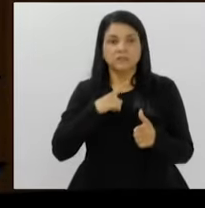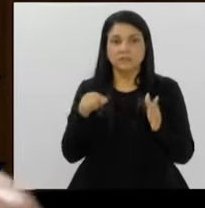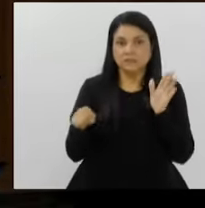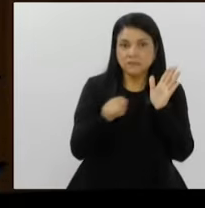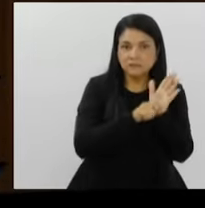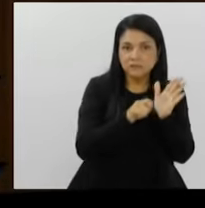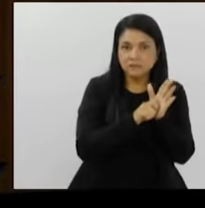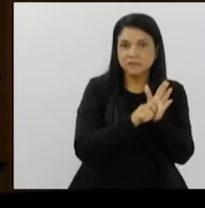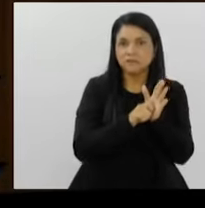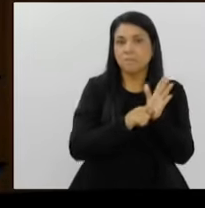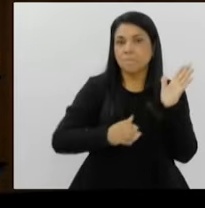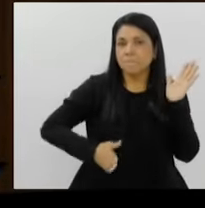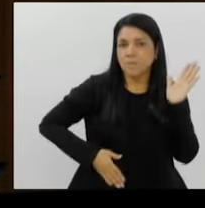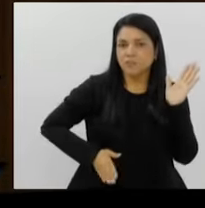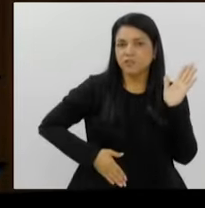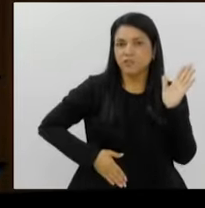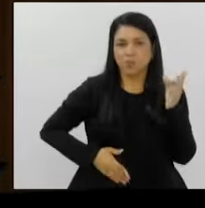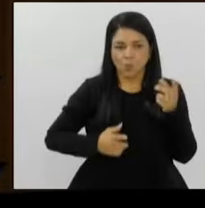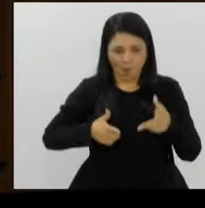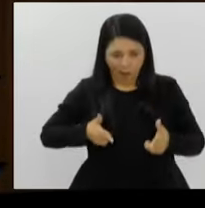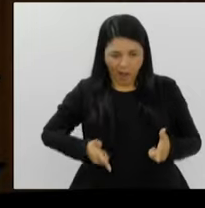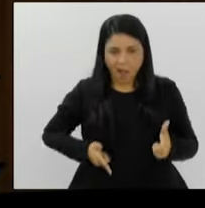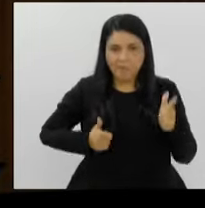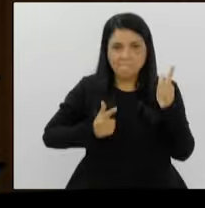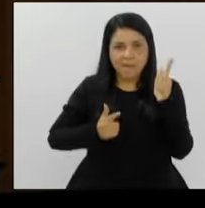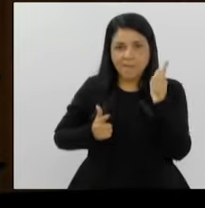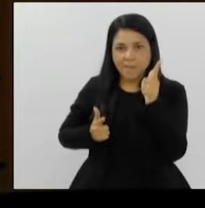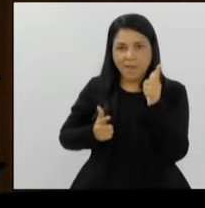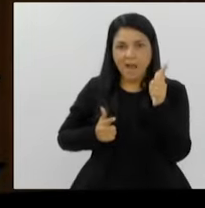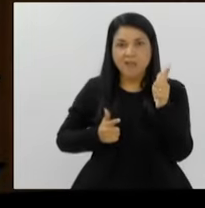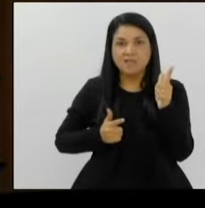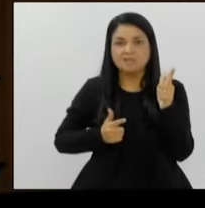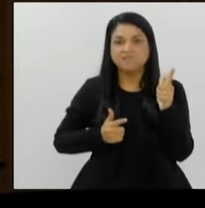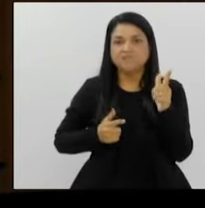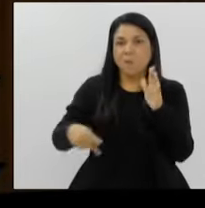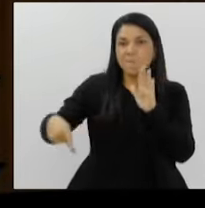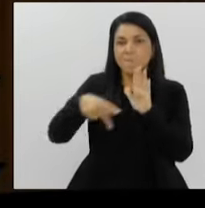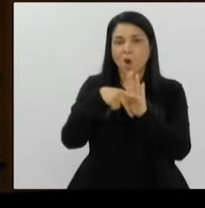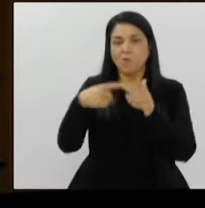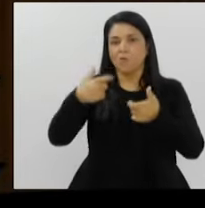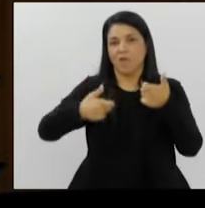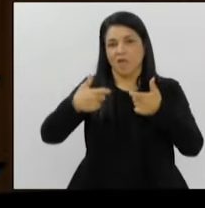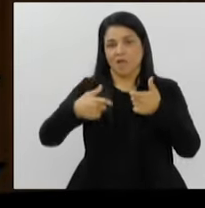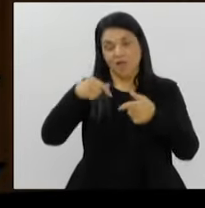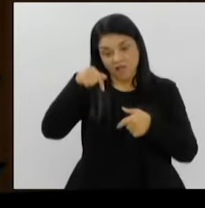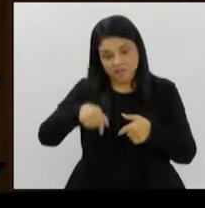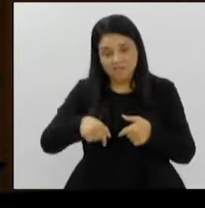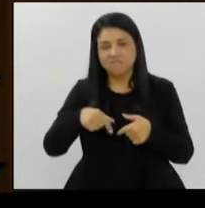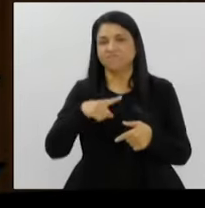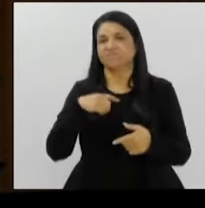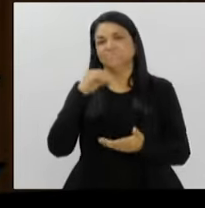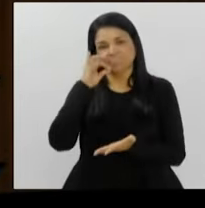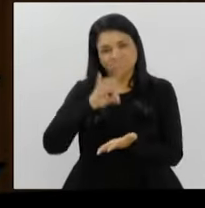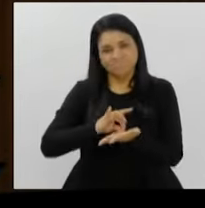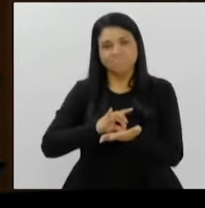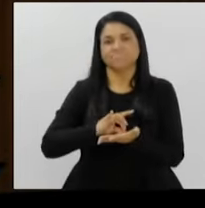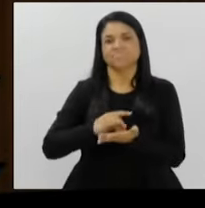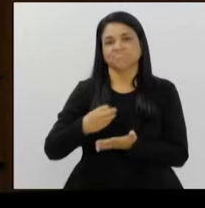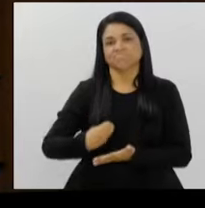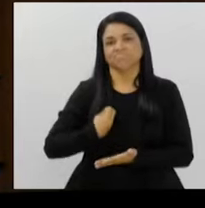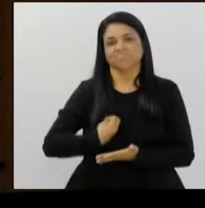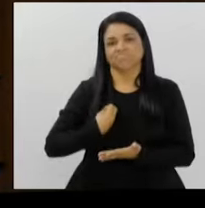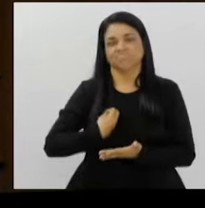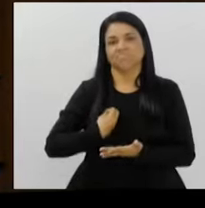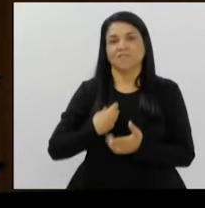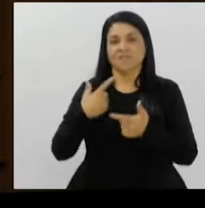bandidos, com armamento de guerra. E aqui nós estamos vivendo a verdadeira guerra. Nós estamos vivendo a verdadeira guerra. E eu queria aqui,